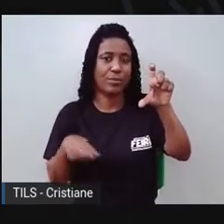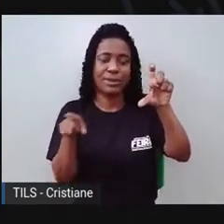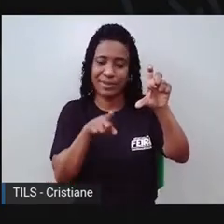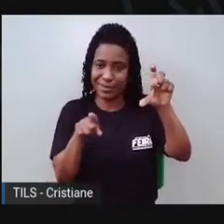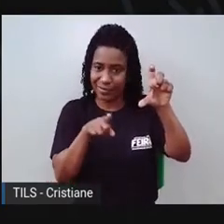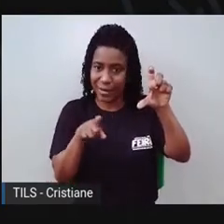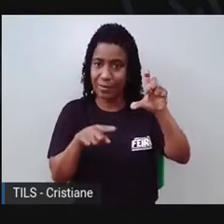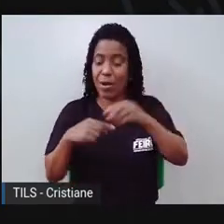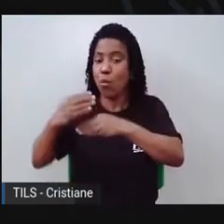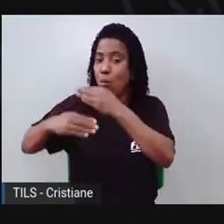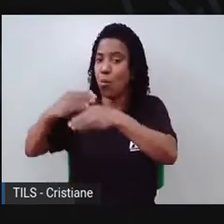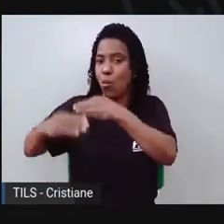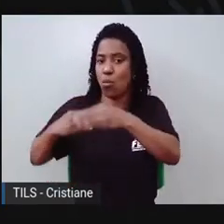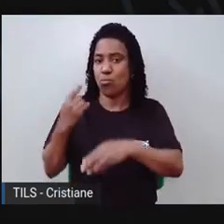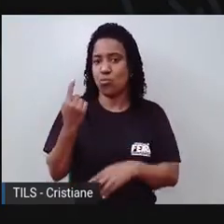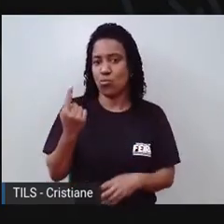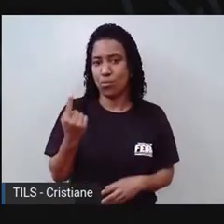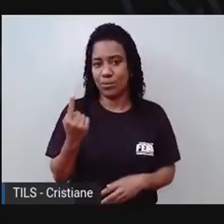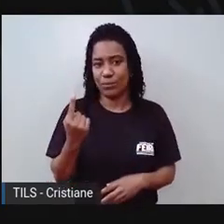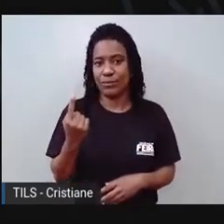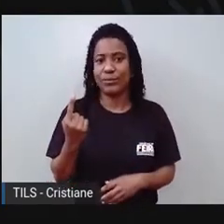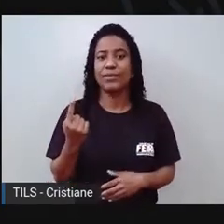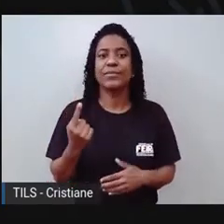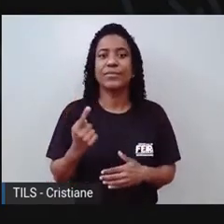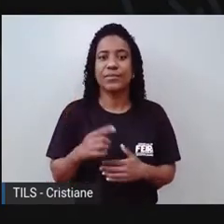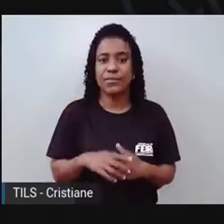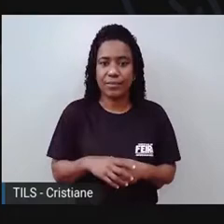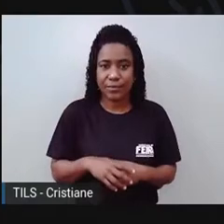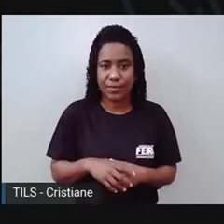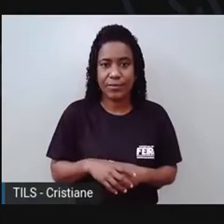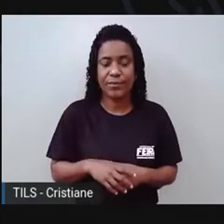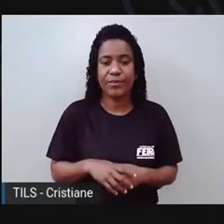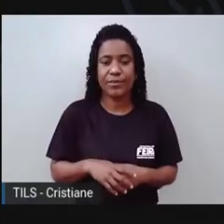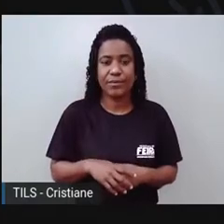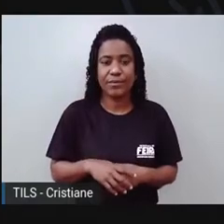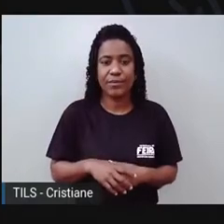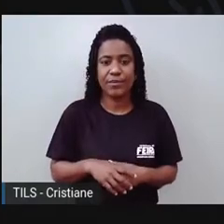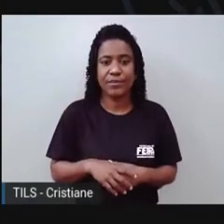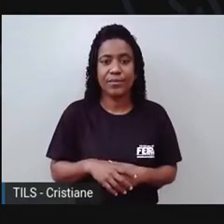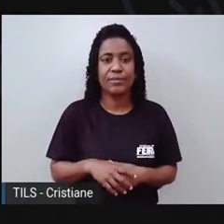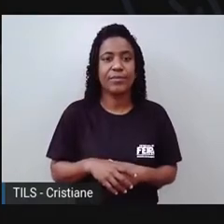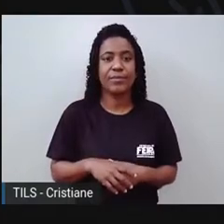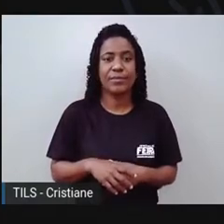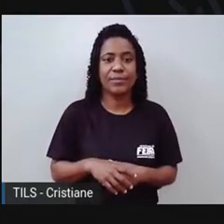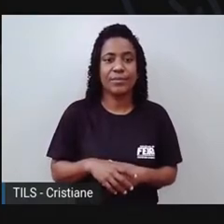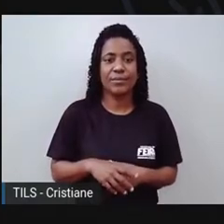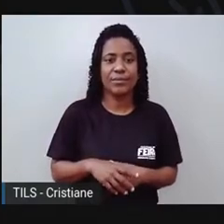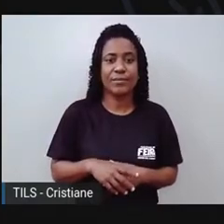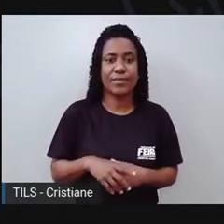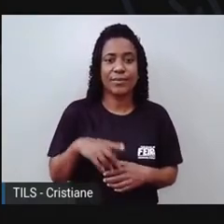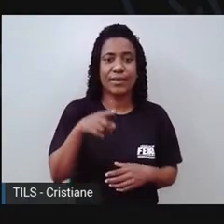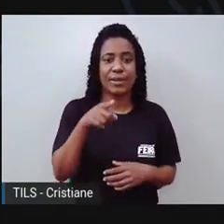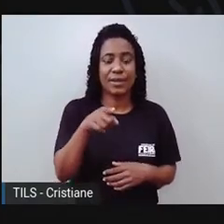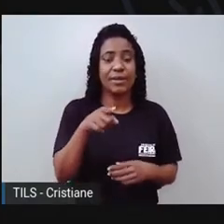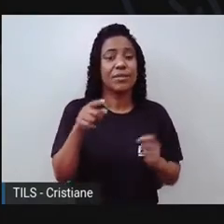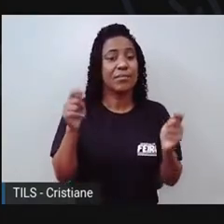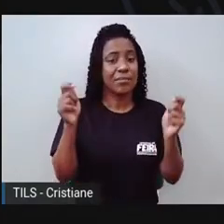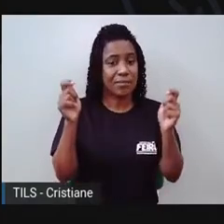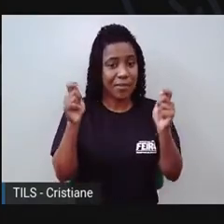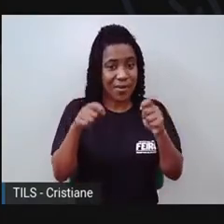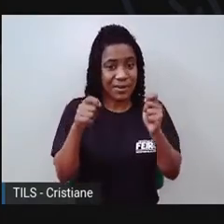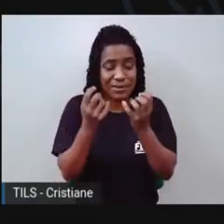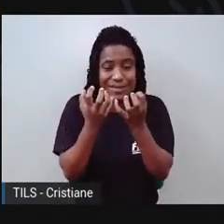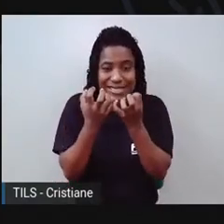rolo de papel. Só que vai no papel machê da Pro. E não se preocupe que ele não estraga depois que